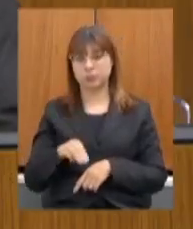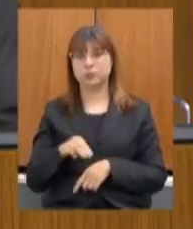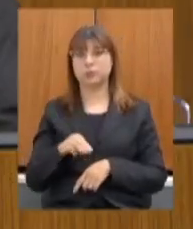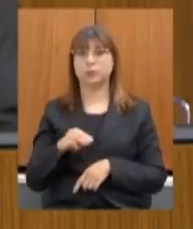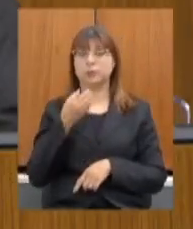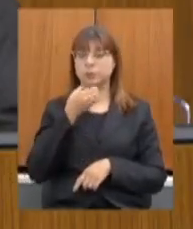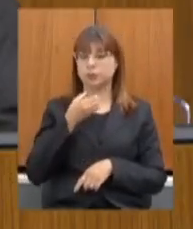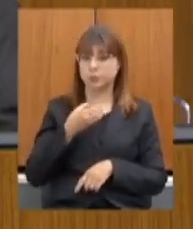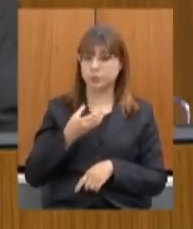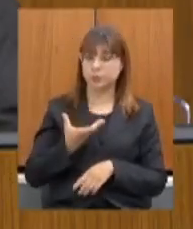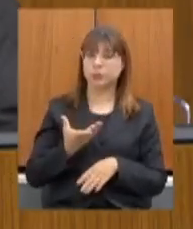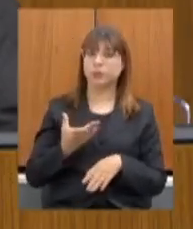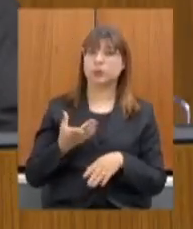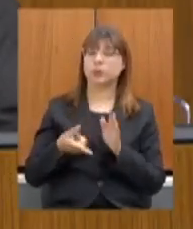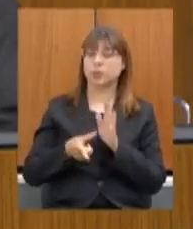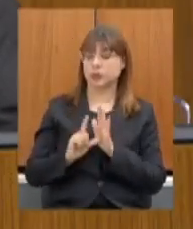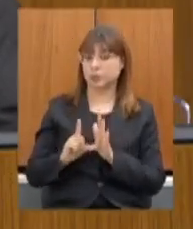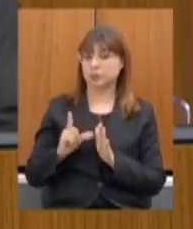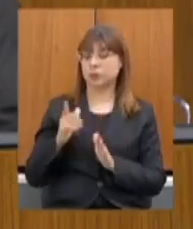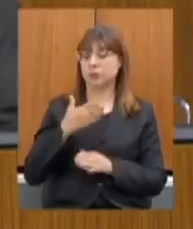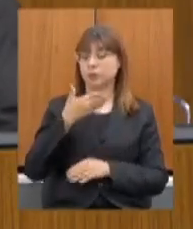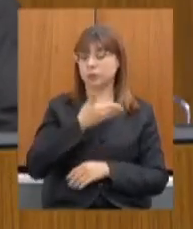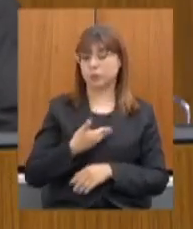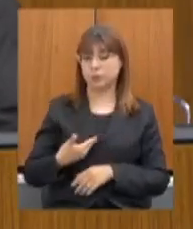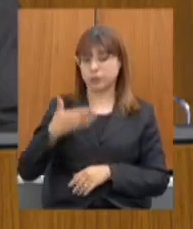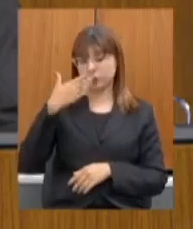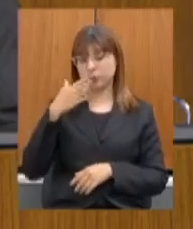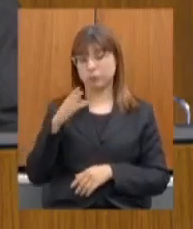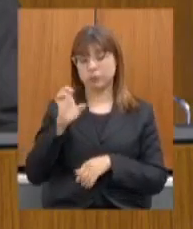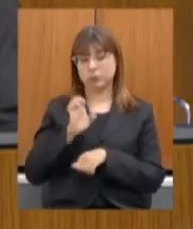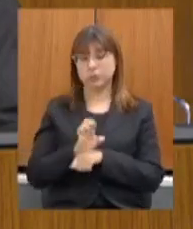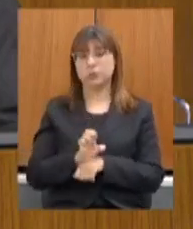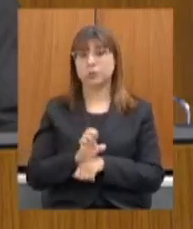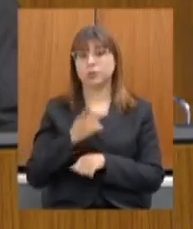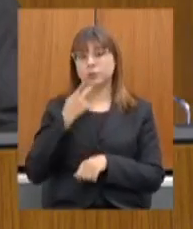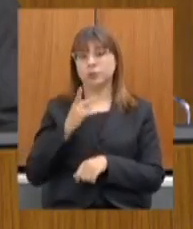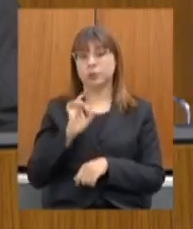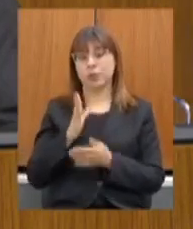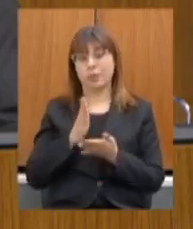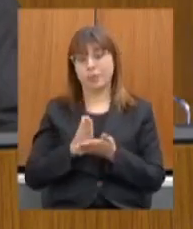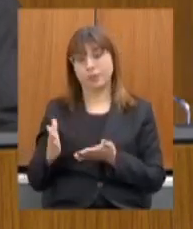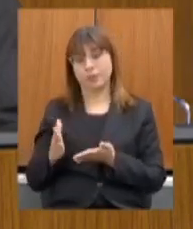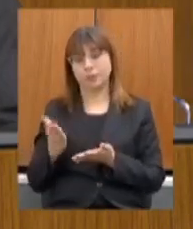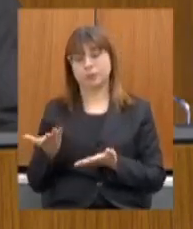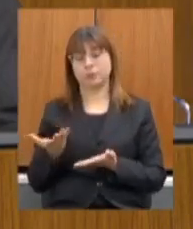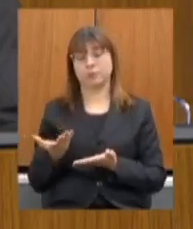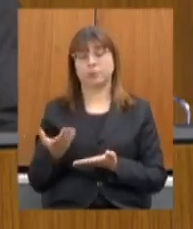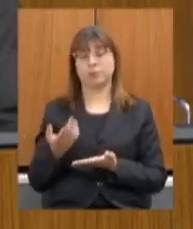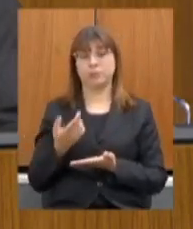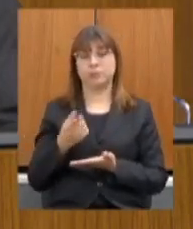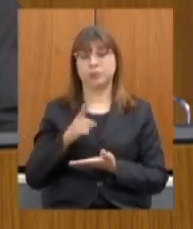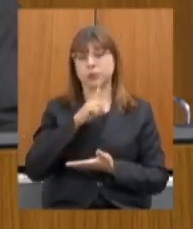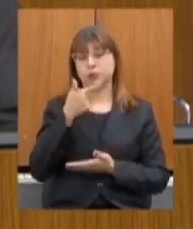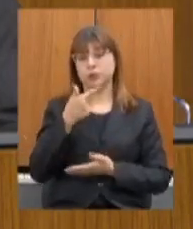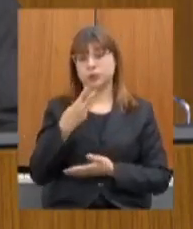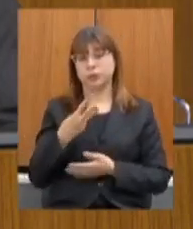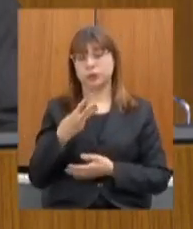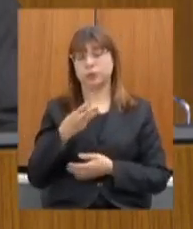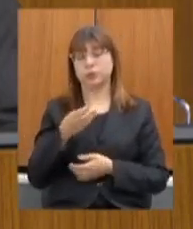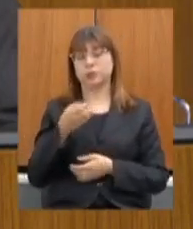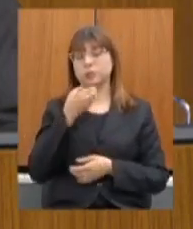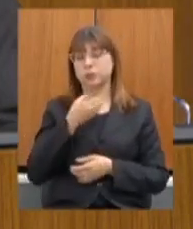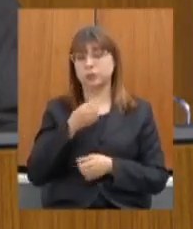suas redes sociais, o governador do Estado anunciou o pagamento apenas de parte do 13º salário em 23 de dezembro do corrente ano,